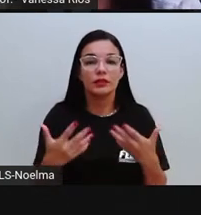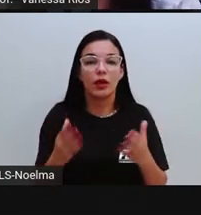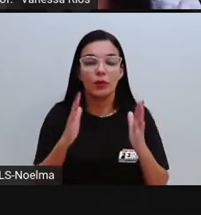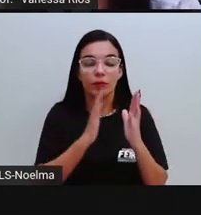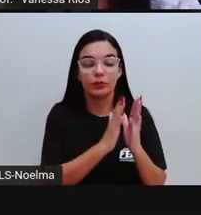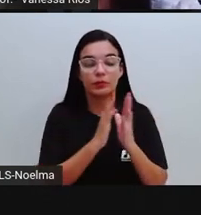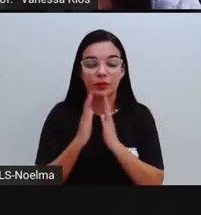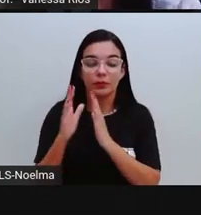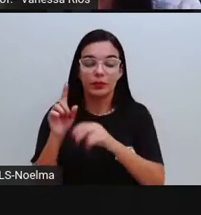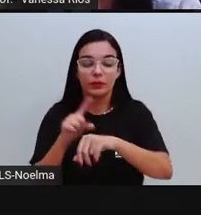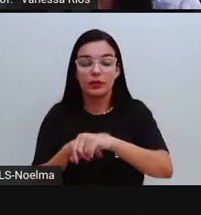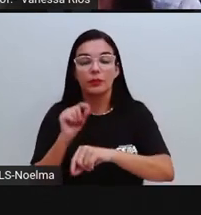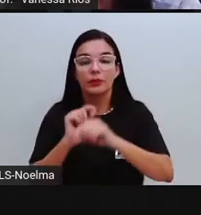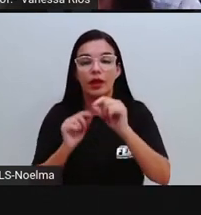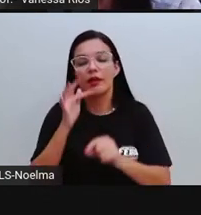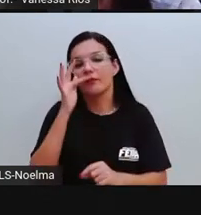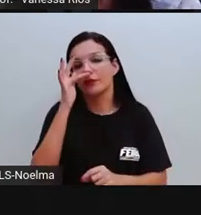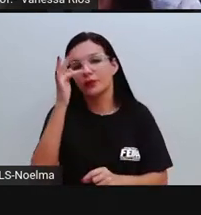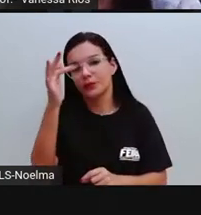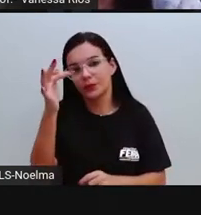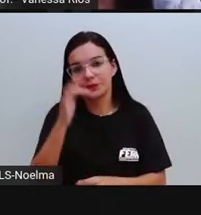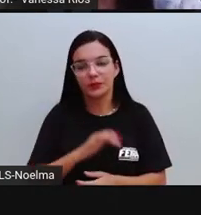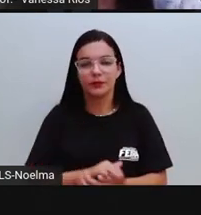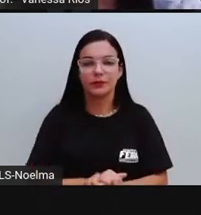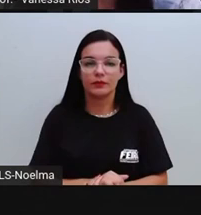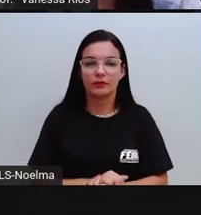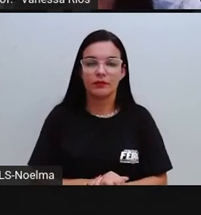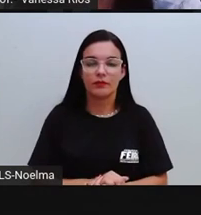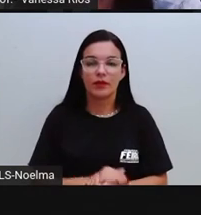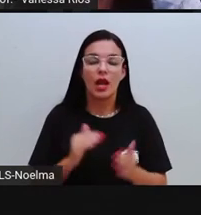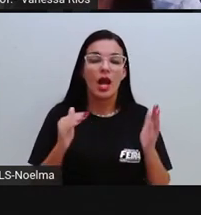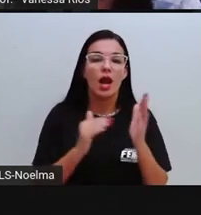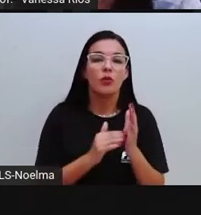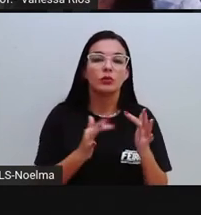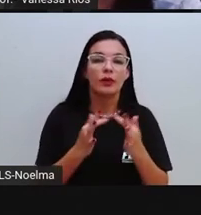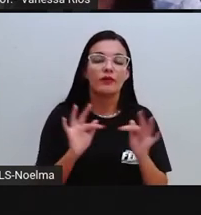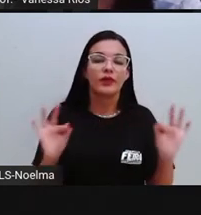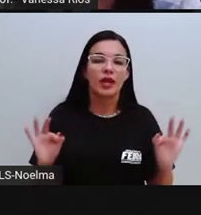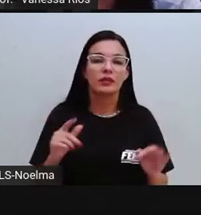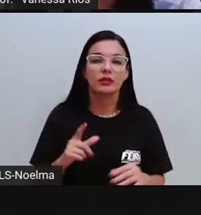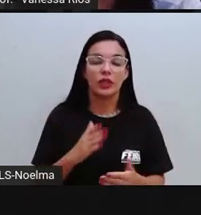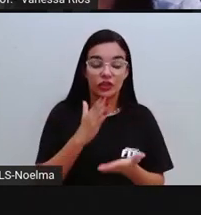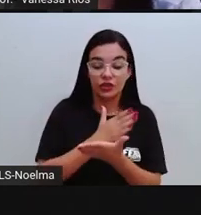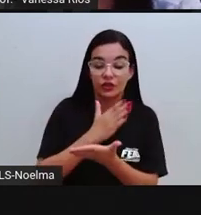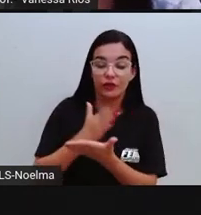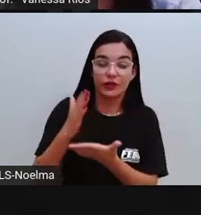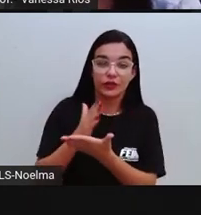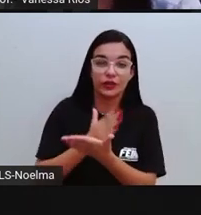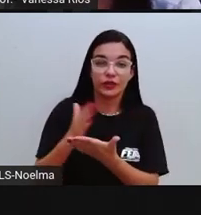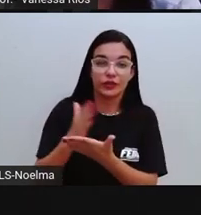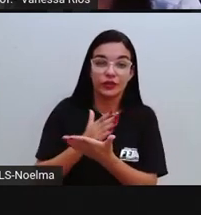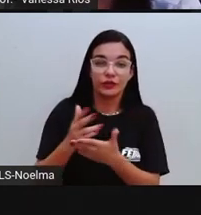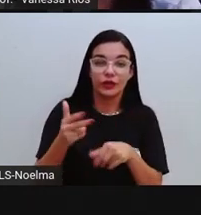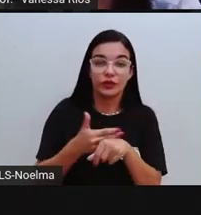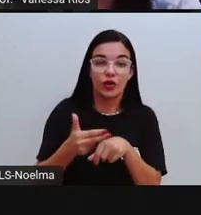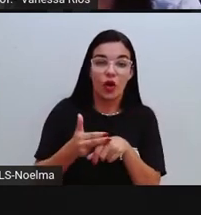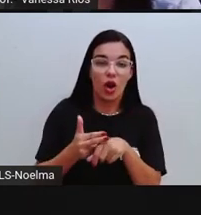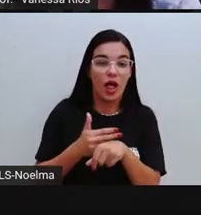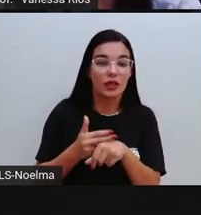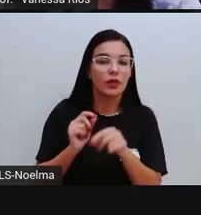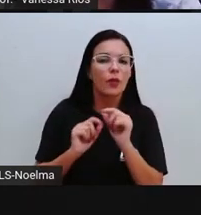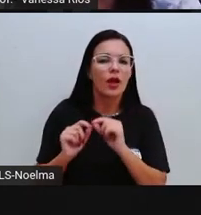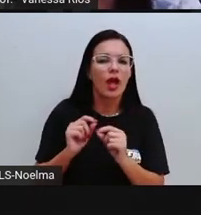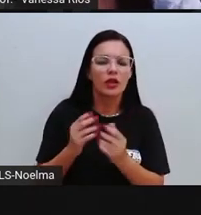tempo aqui é futuro. E a última frase, eu dividi meu chocolate com ele. O